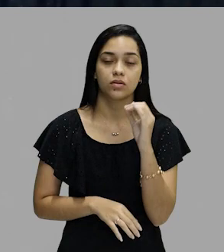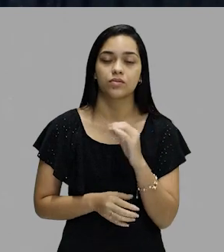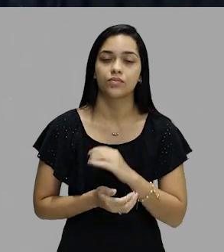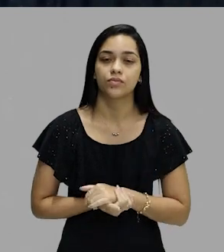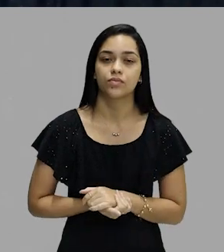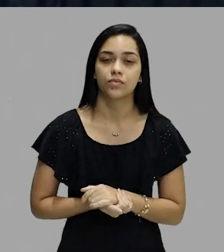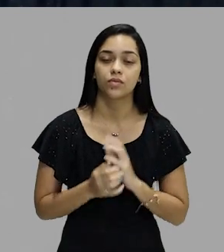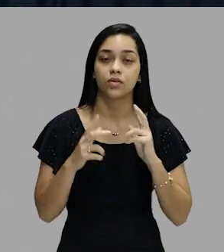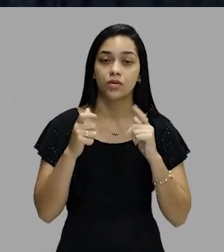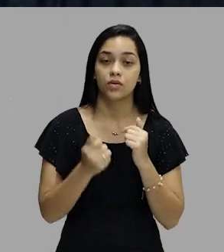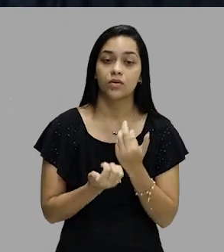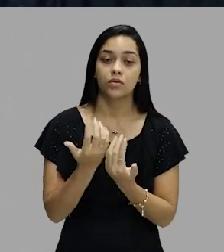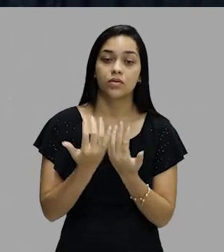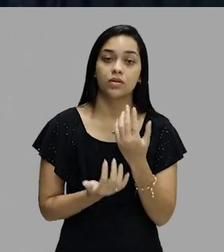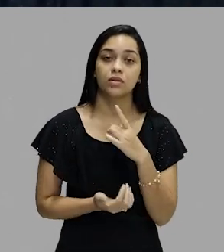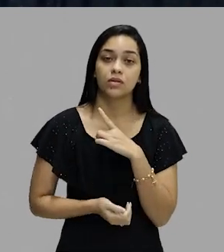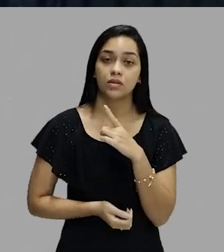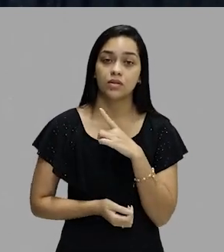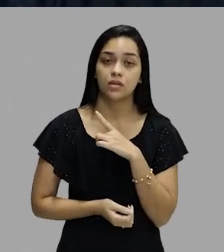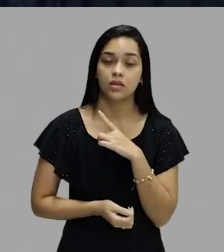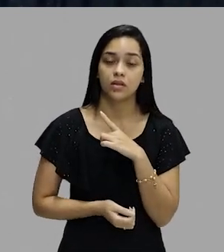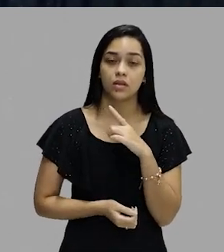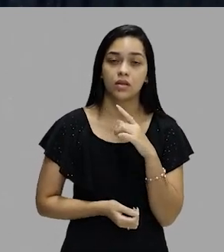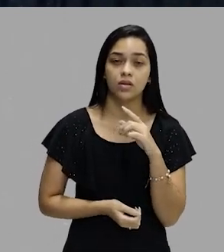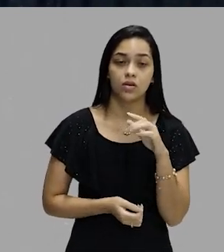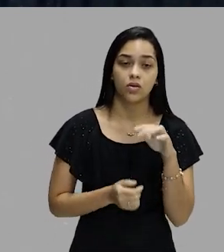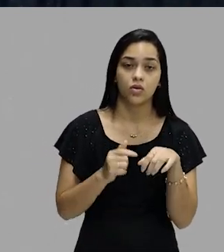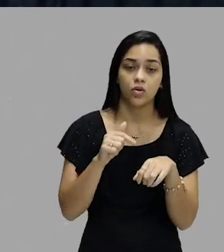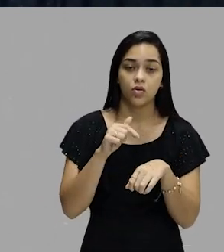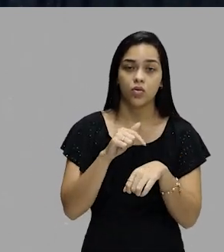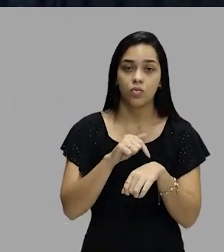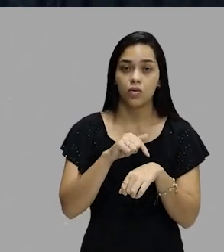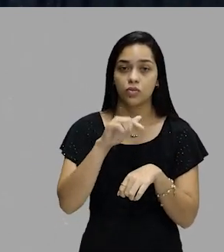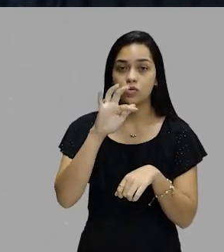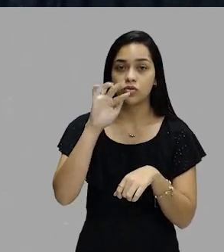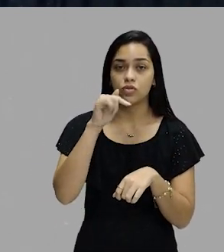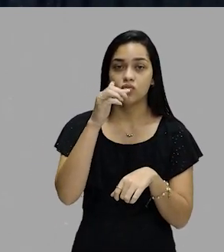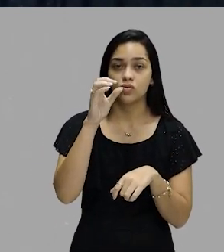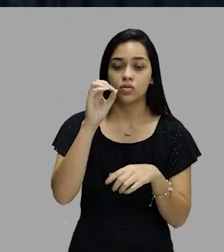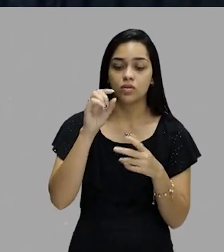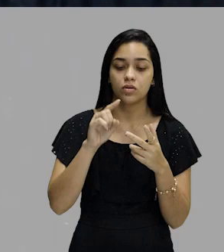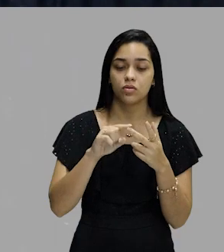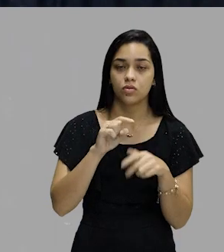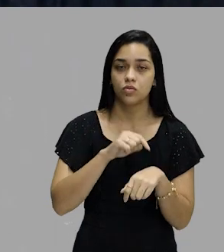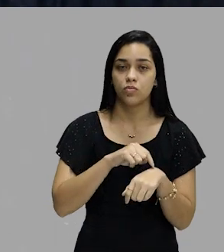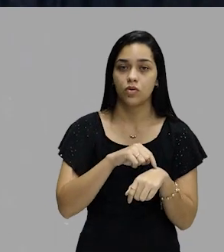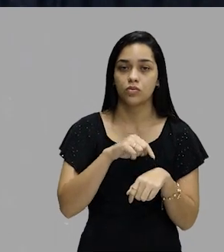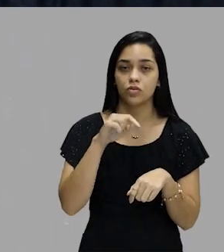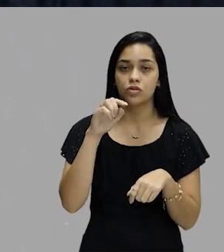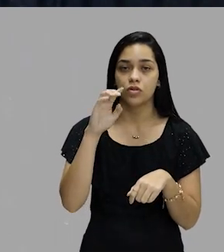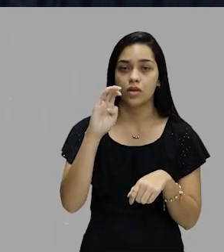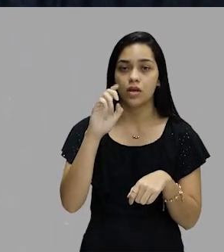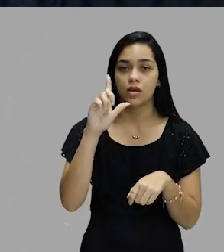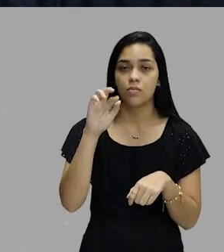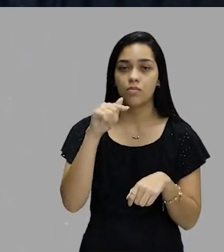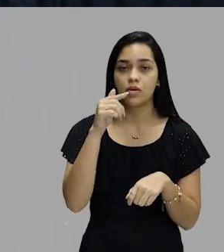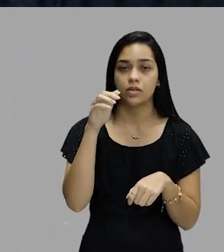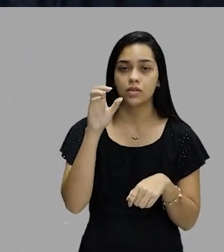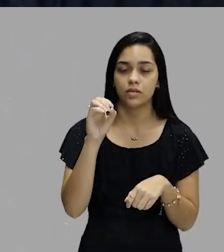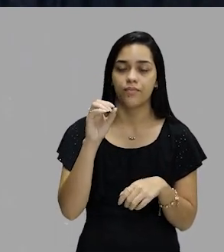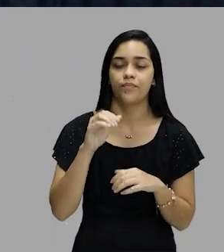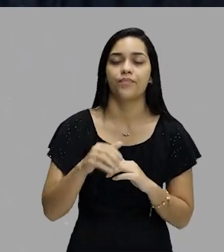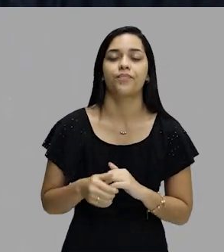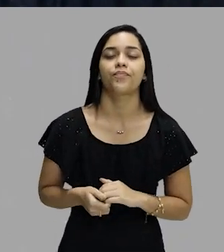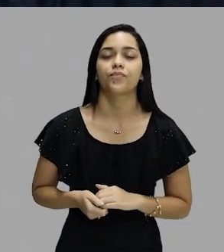material, né, cada substância, ele tem um ponto de fusão e um ponto de ebulição, certo? O que é o ponto de fusão e o ponto de